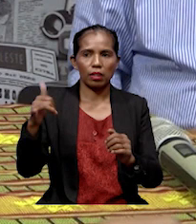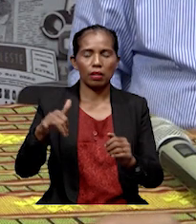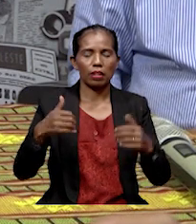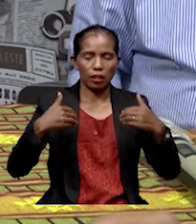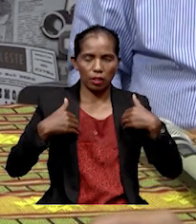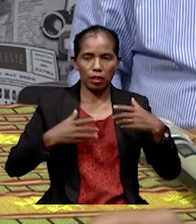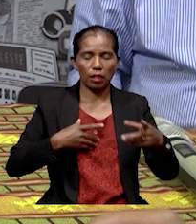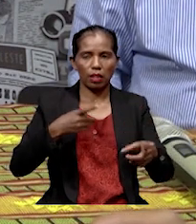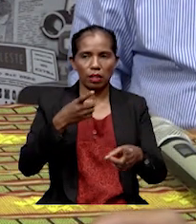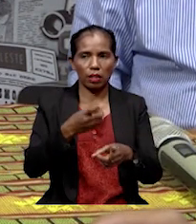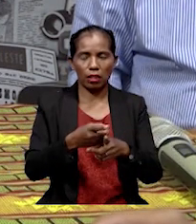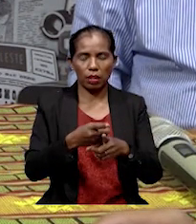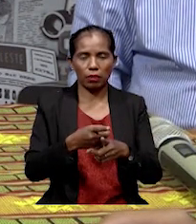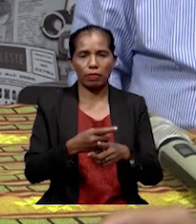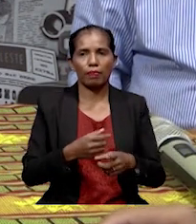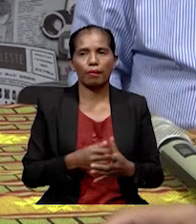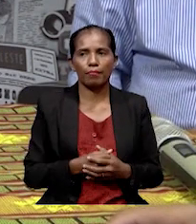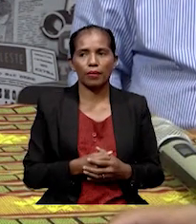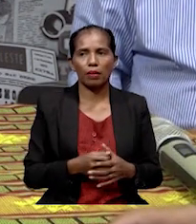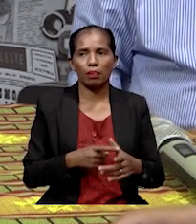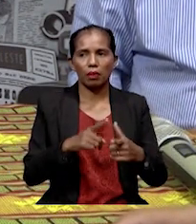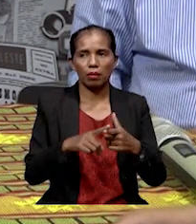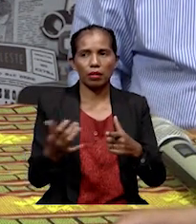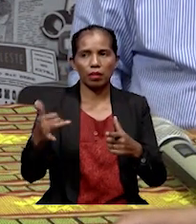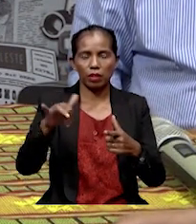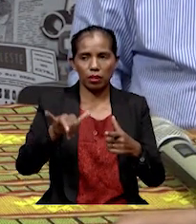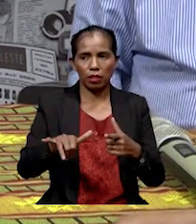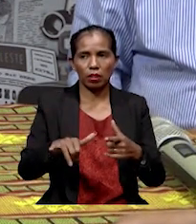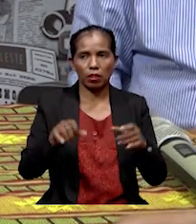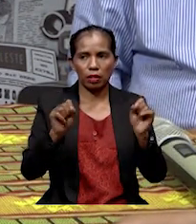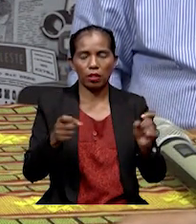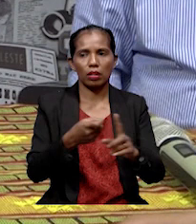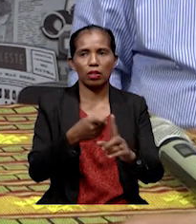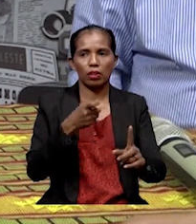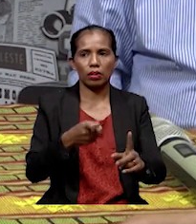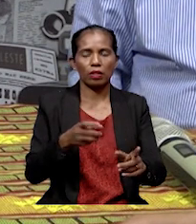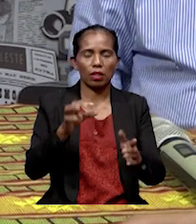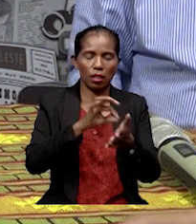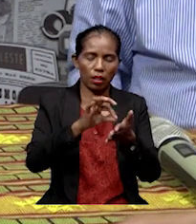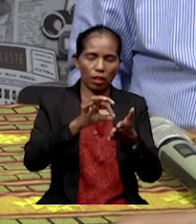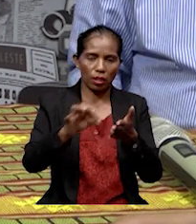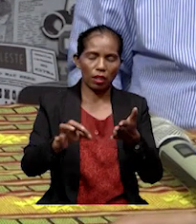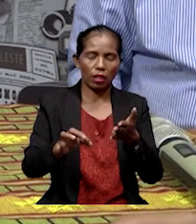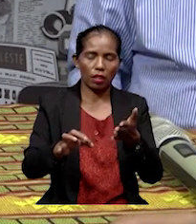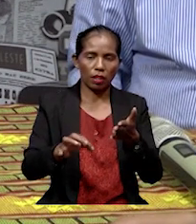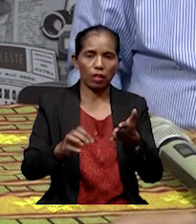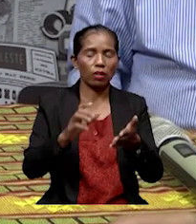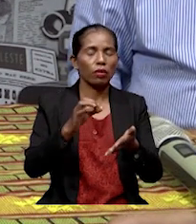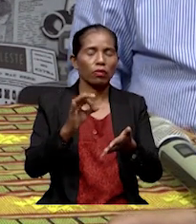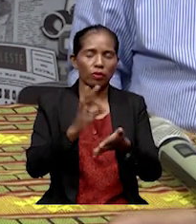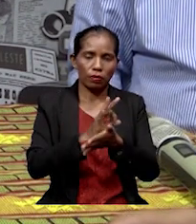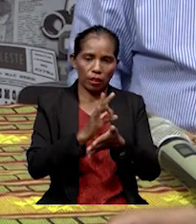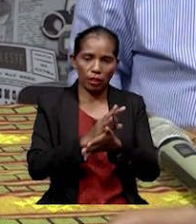direito automático. Mas bem, sira mos tem li preenche formulário nebe, ia, conselho de prensa. Ida